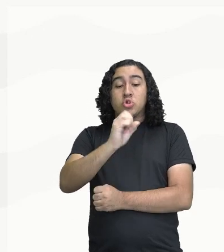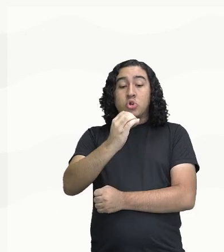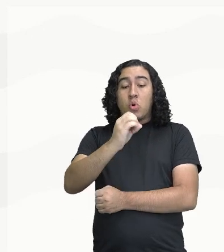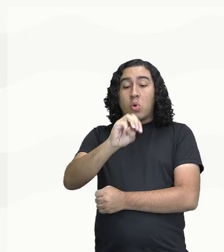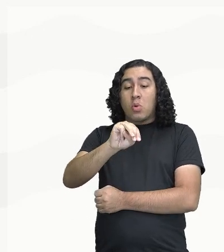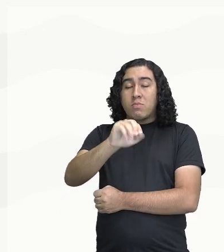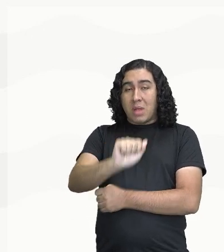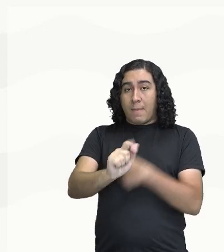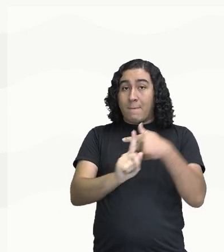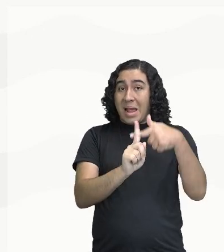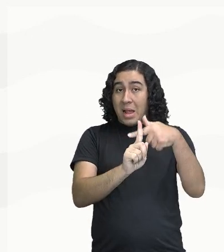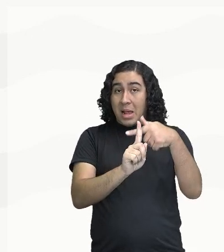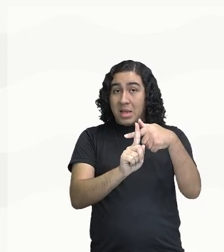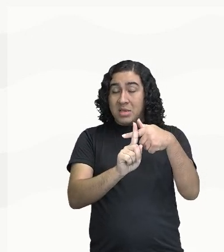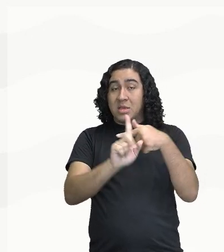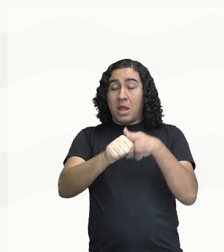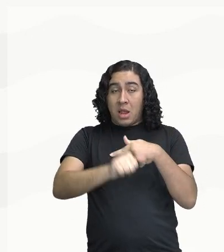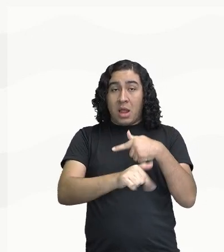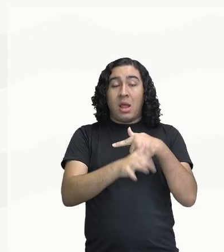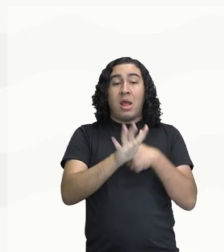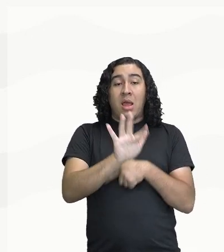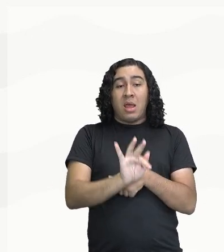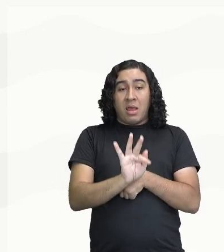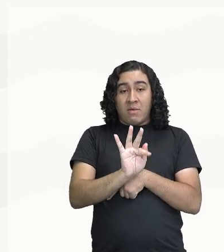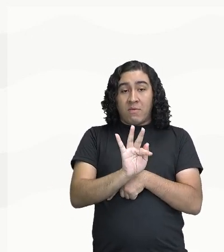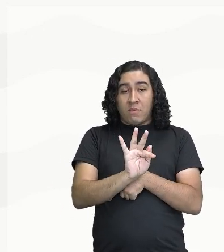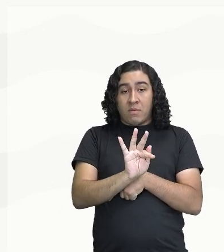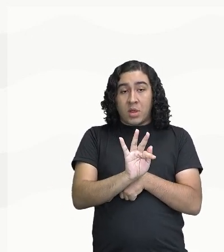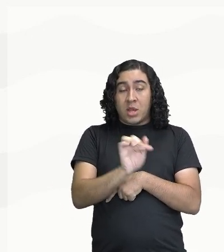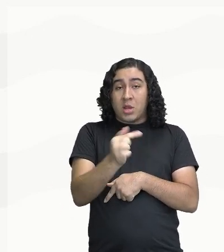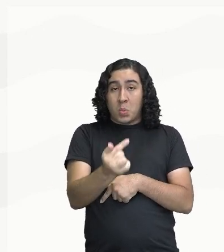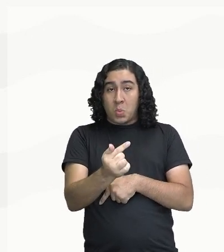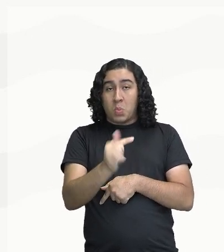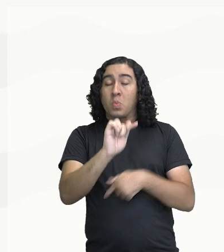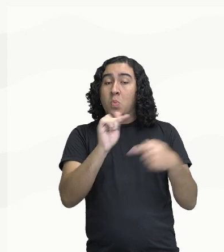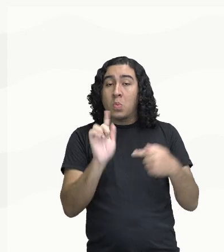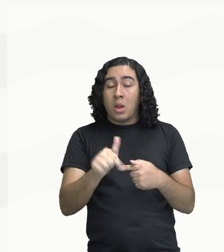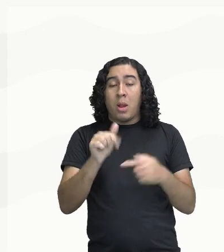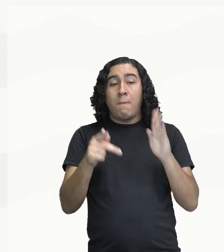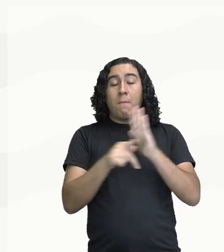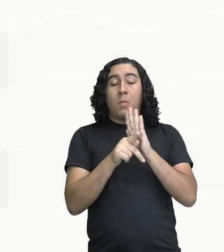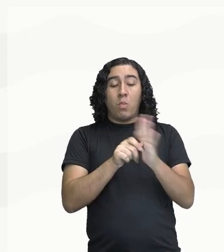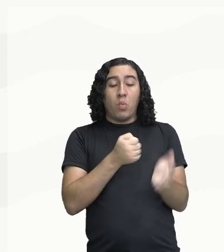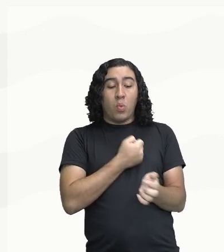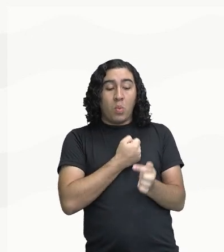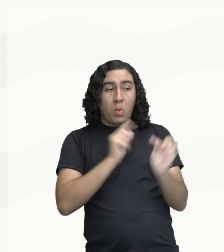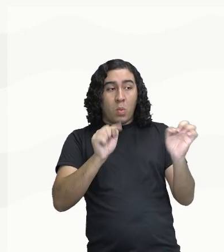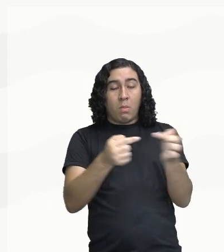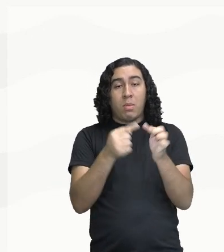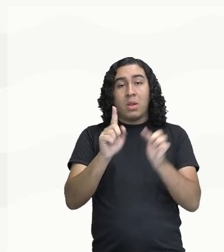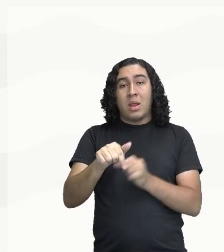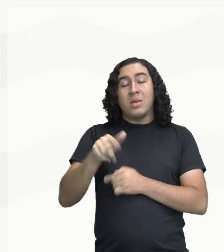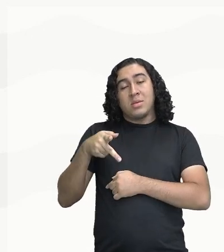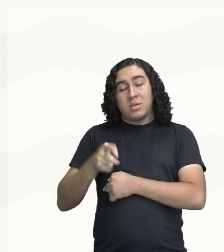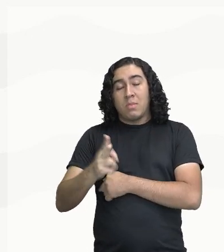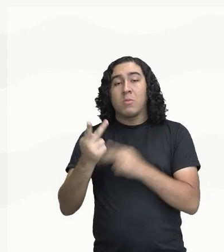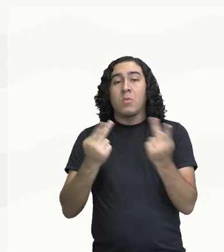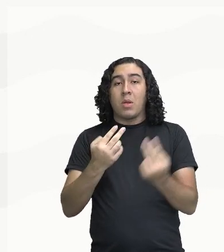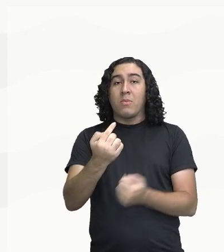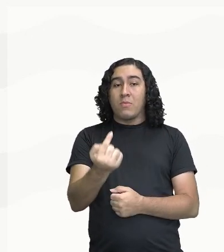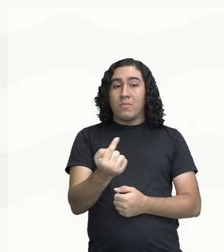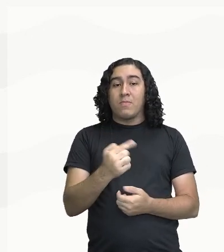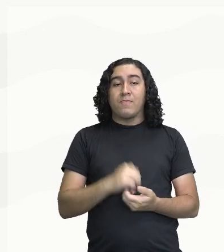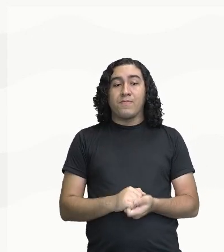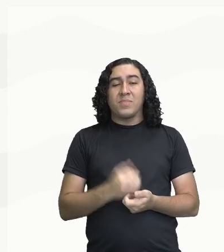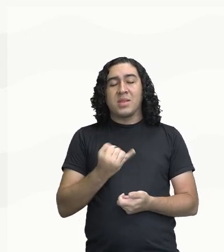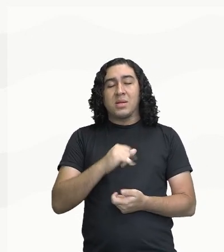das frequências relativas, tá? Não esqueçam, dos valores assumidos por determinada variável é sempre igual a 1. Então,